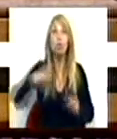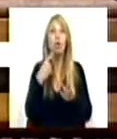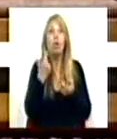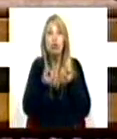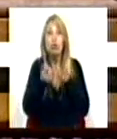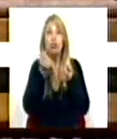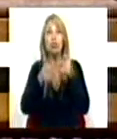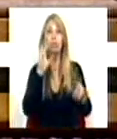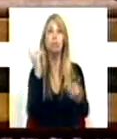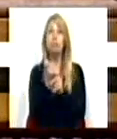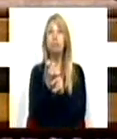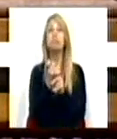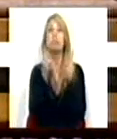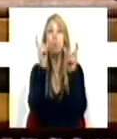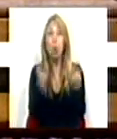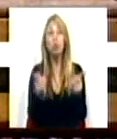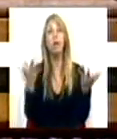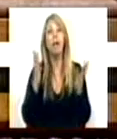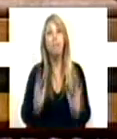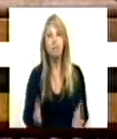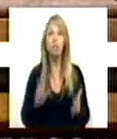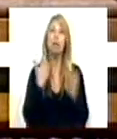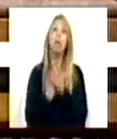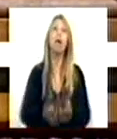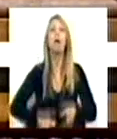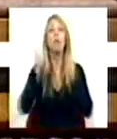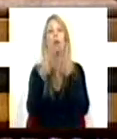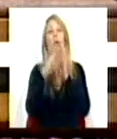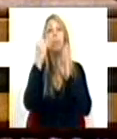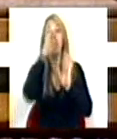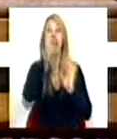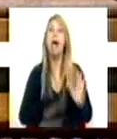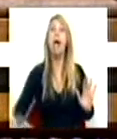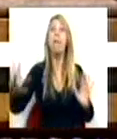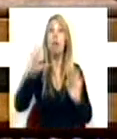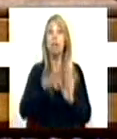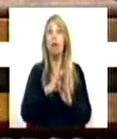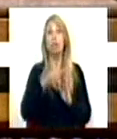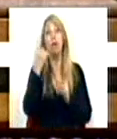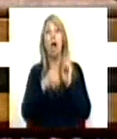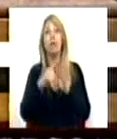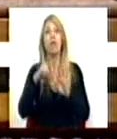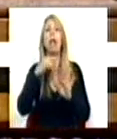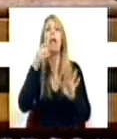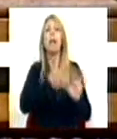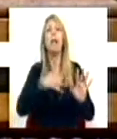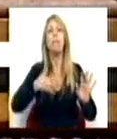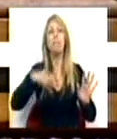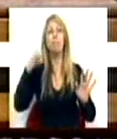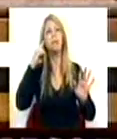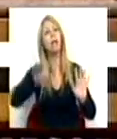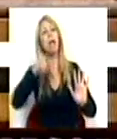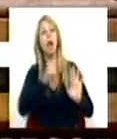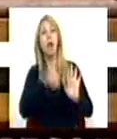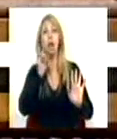os investimentos para garantia de melhores padrões ambientais são claramente secundarizados pelas empresas e devem